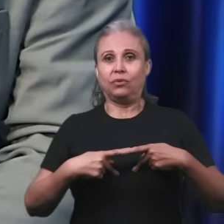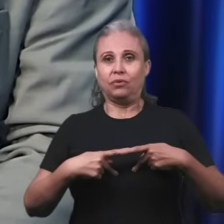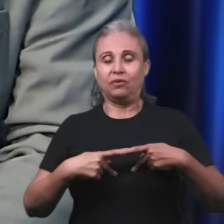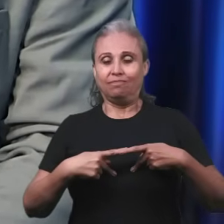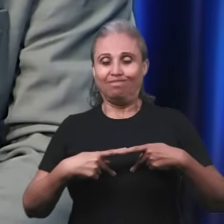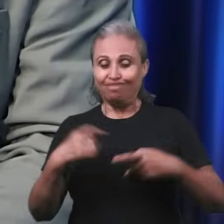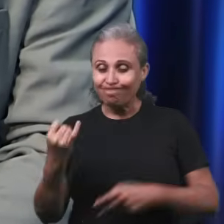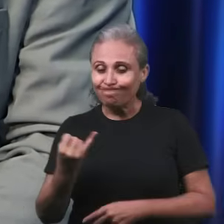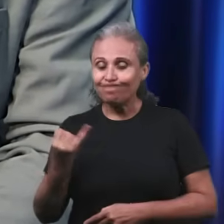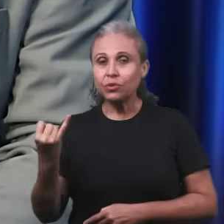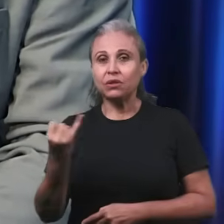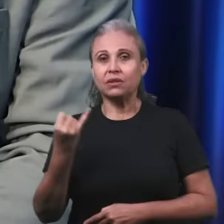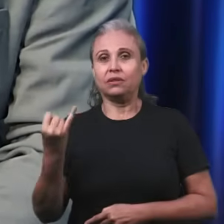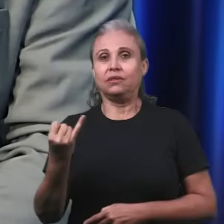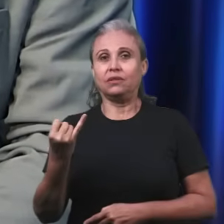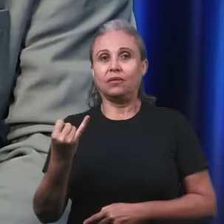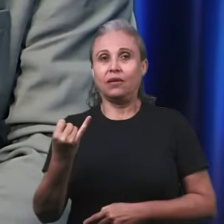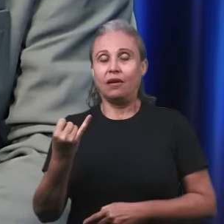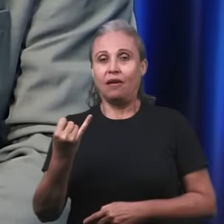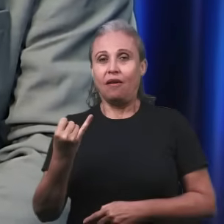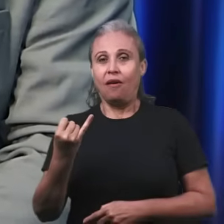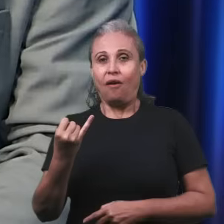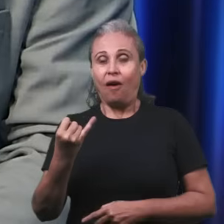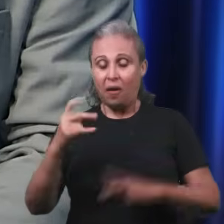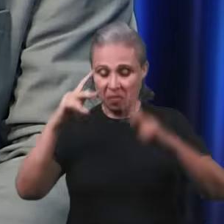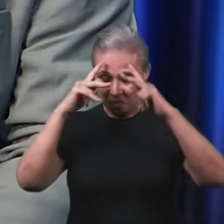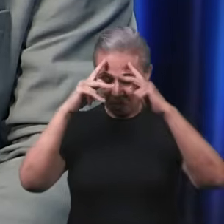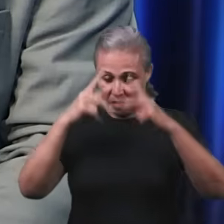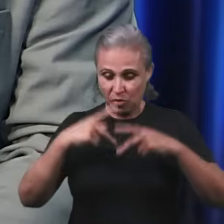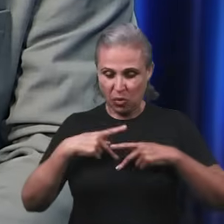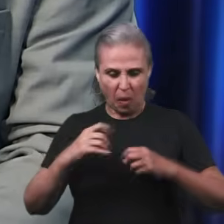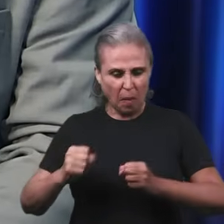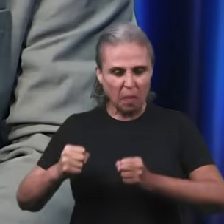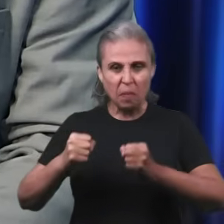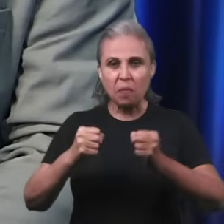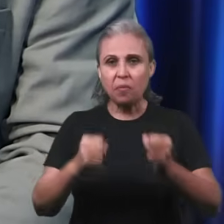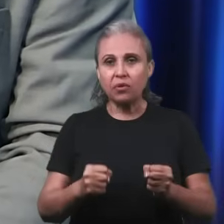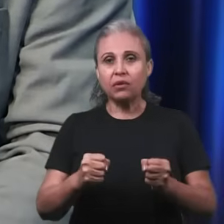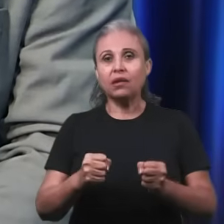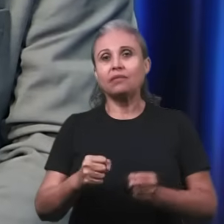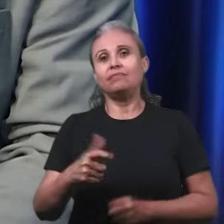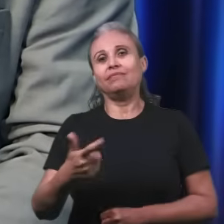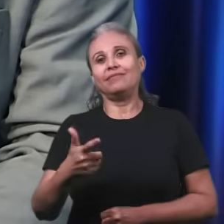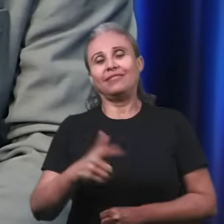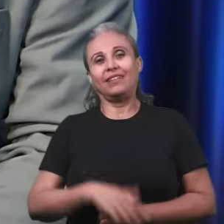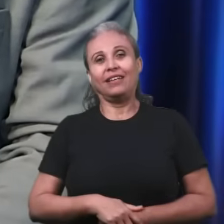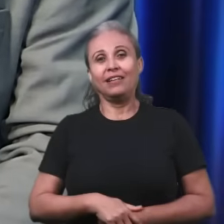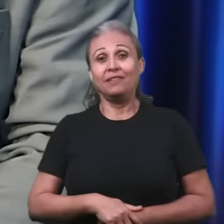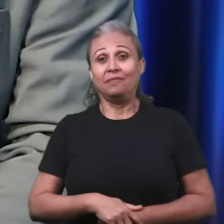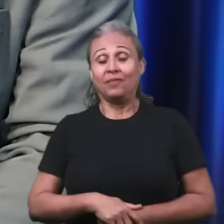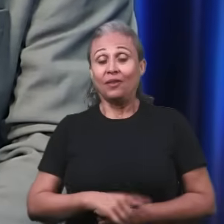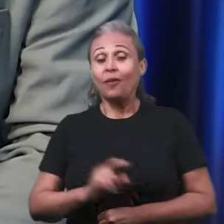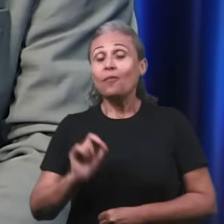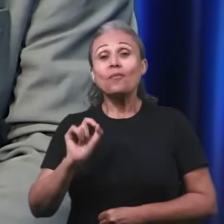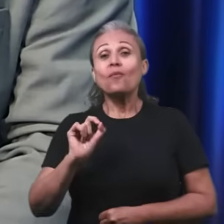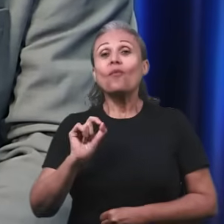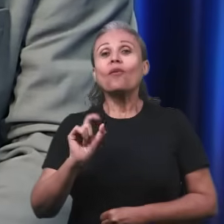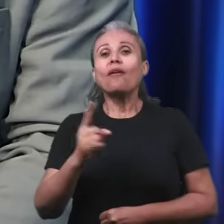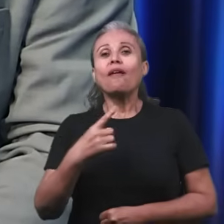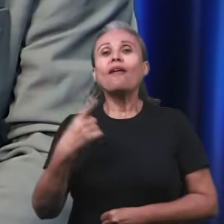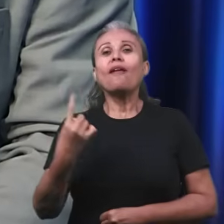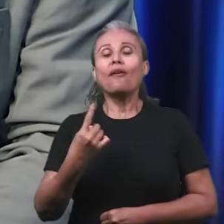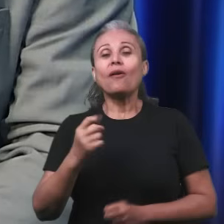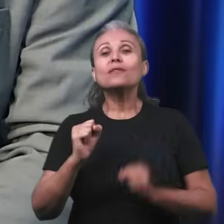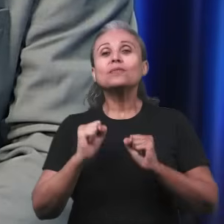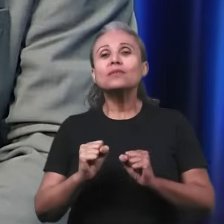homem não entra. Exatamente. O homem não pode fazer nada. O Exatamente. que nós podemos fazer é crer no nome de